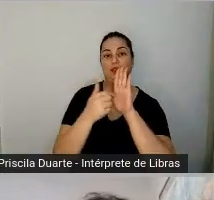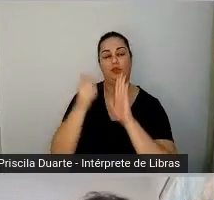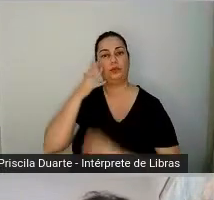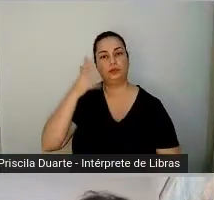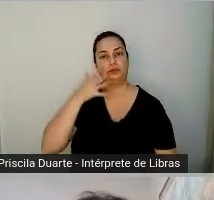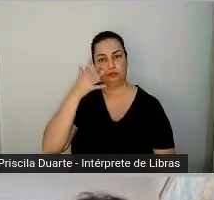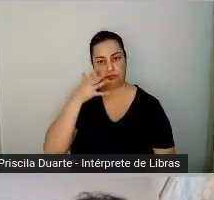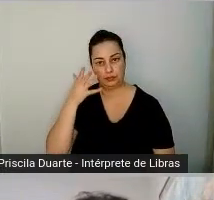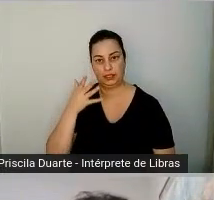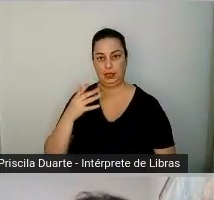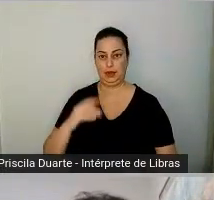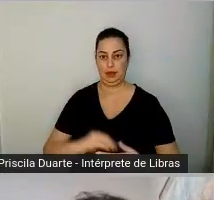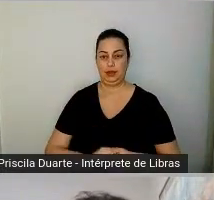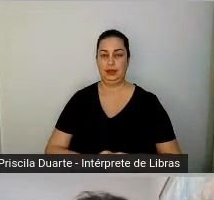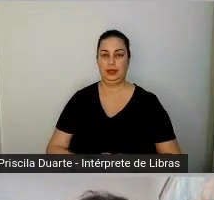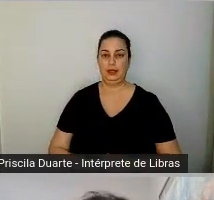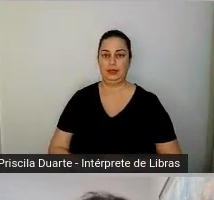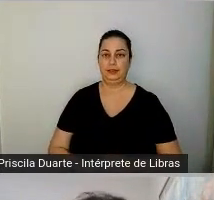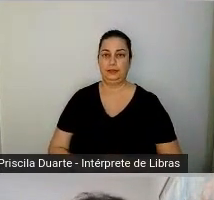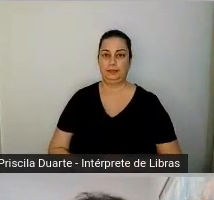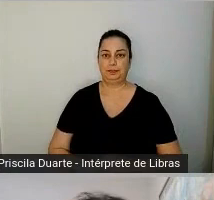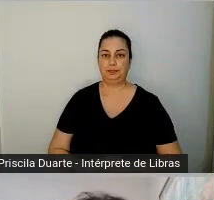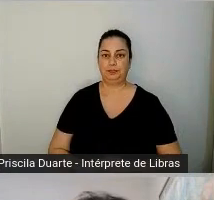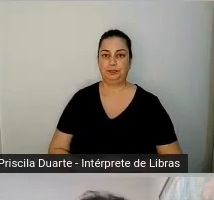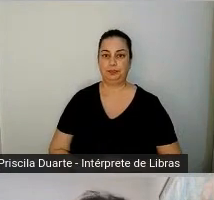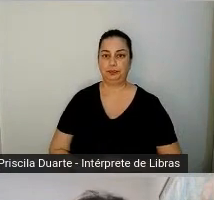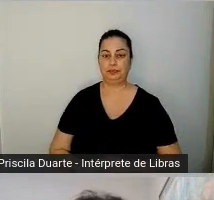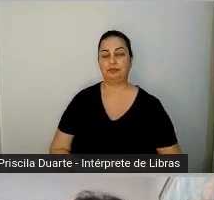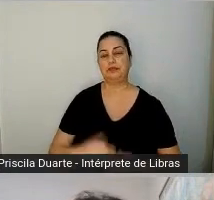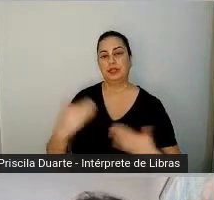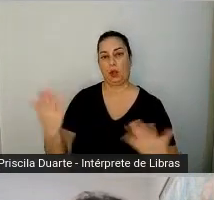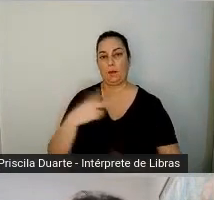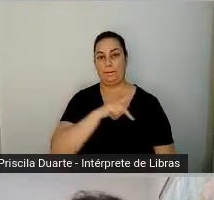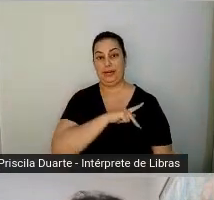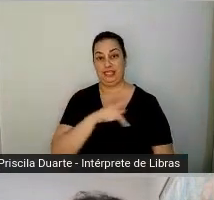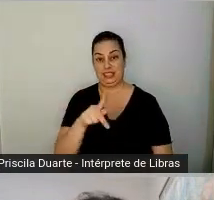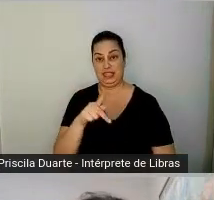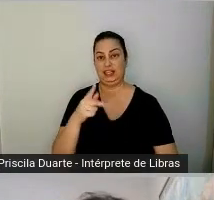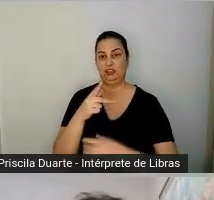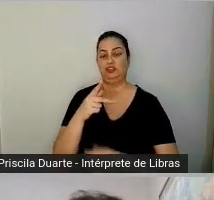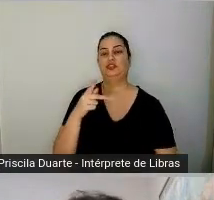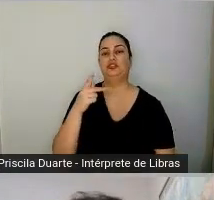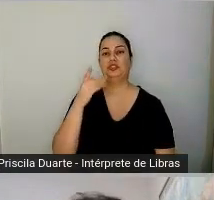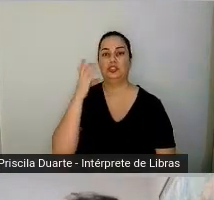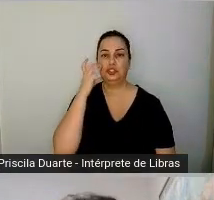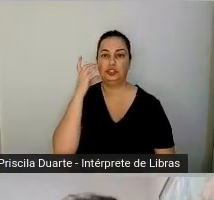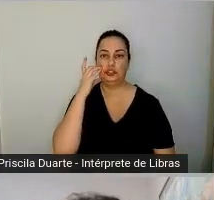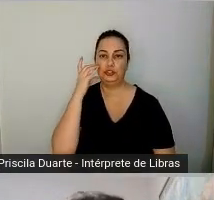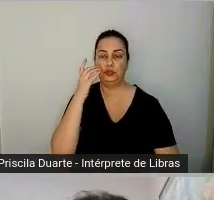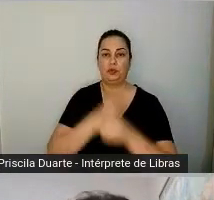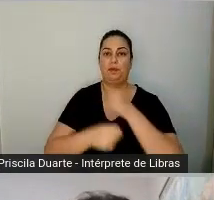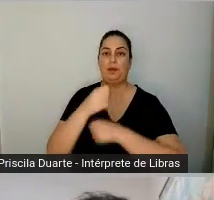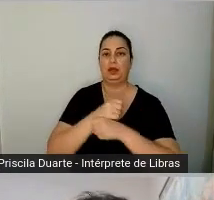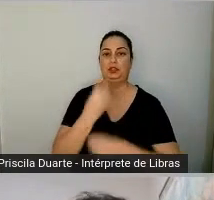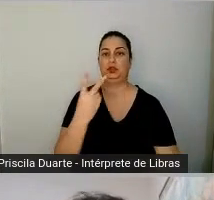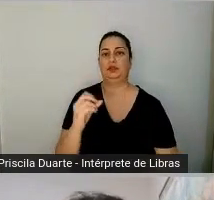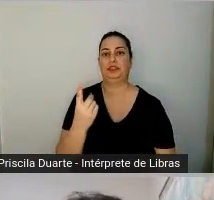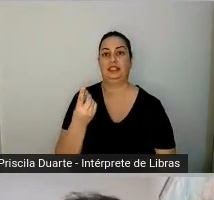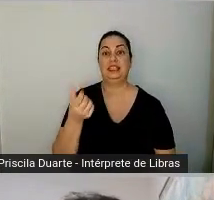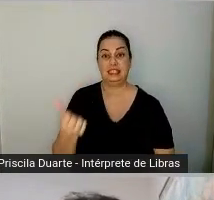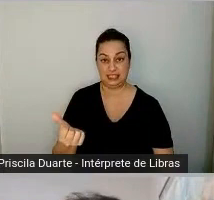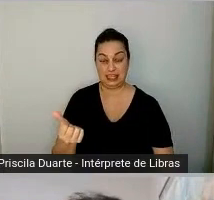da Dilma à auditoria da dívida em 2016, alguns setores de alguns partidos, inclusive de esquerda,